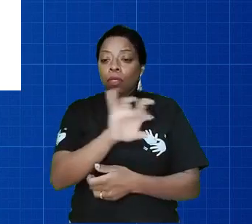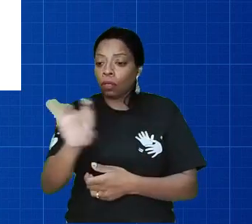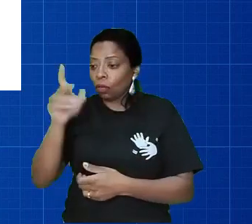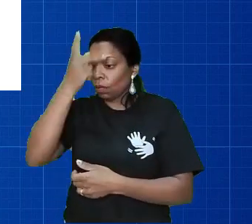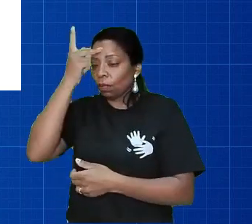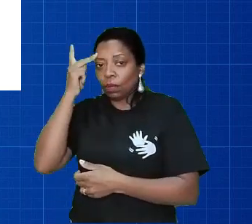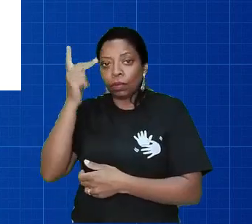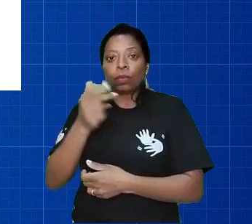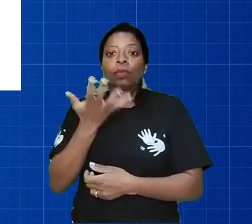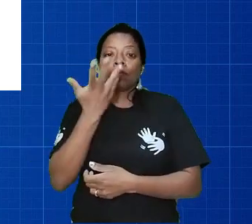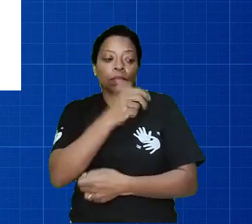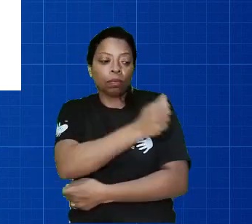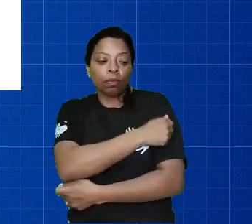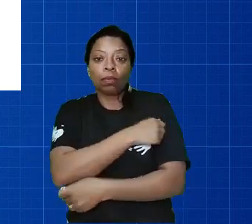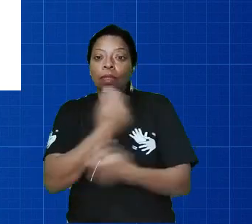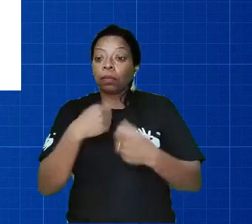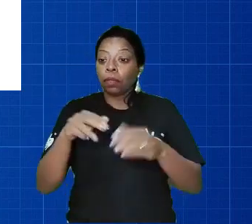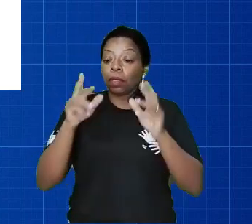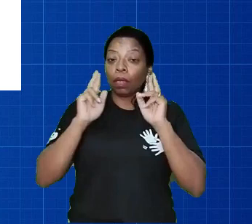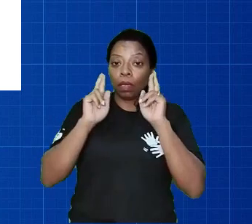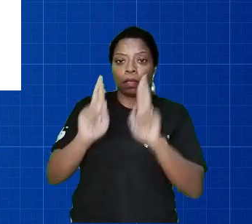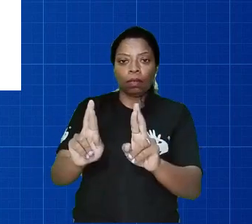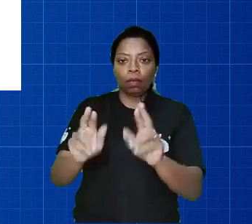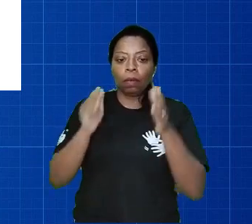precisam ser seguidas corretamente.